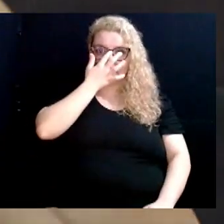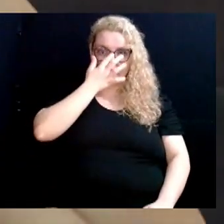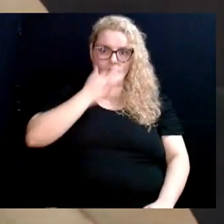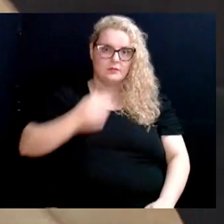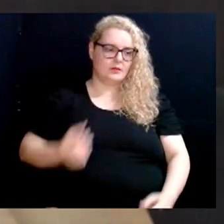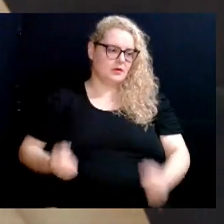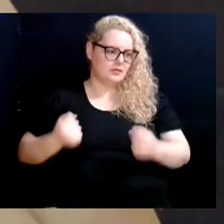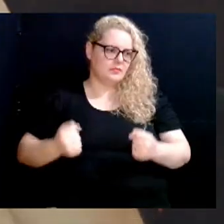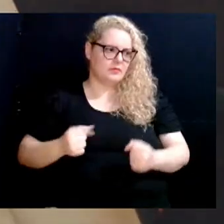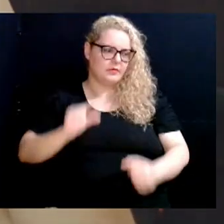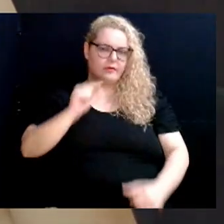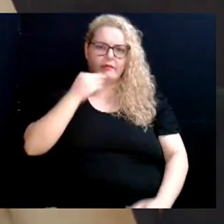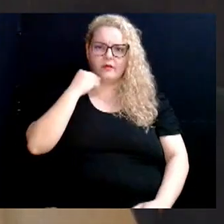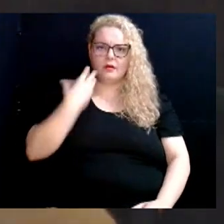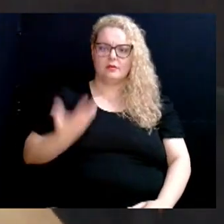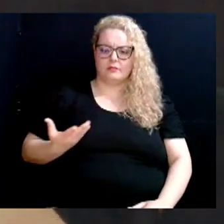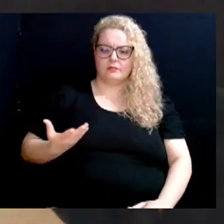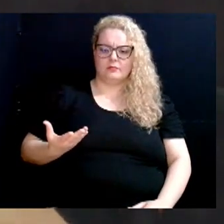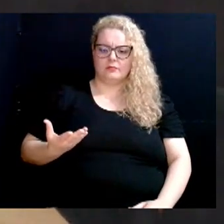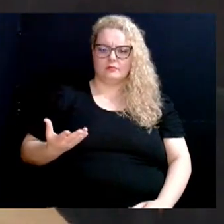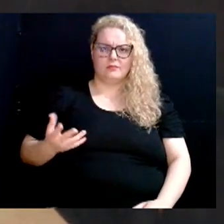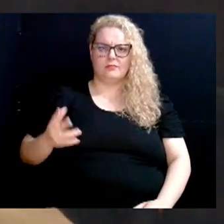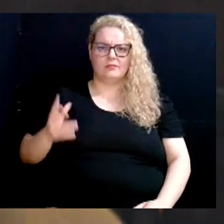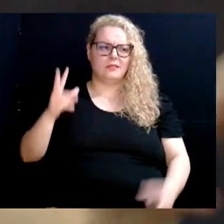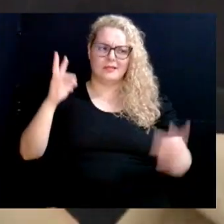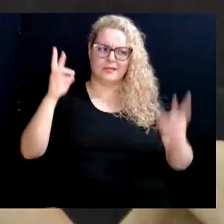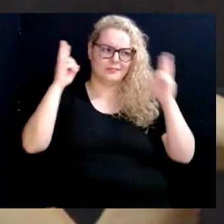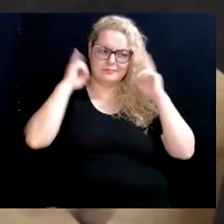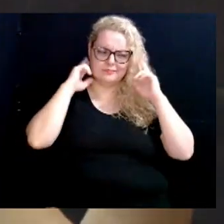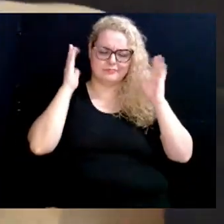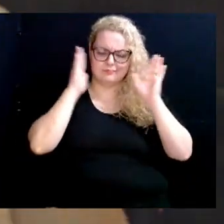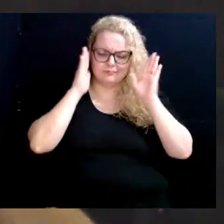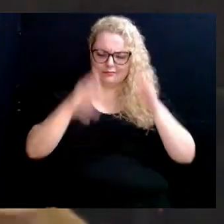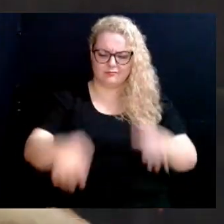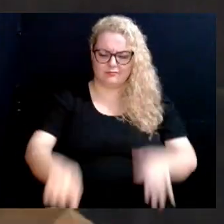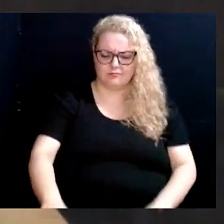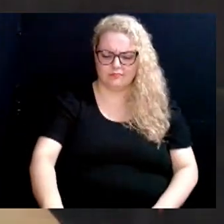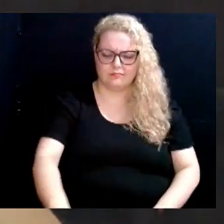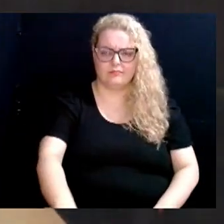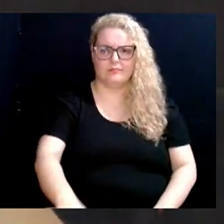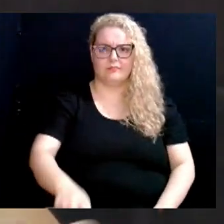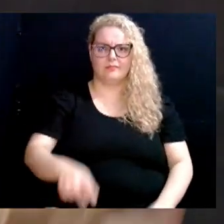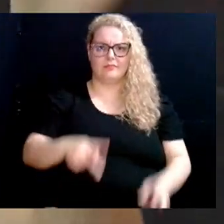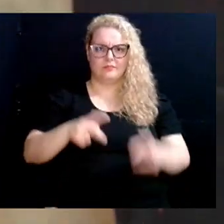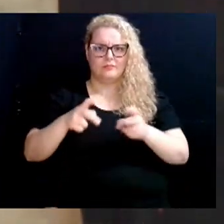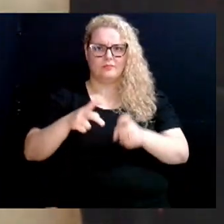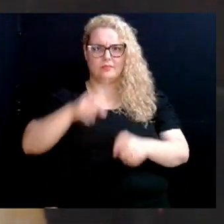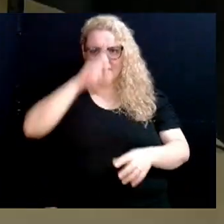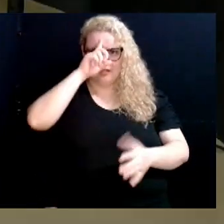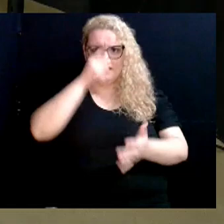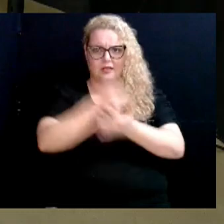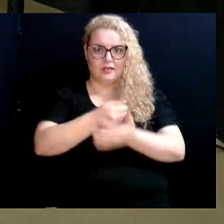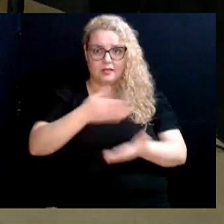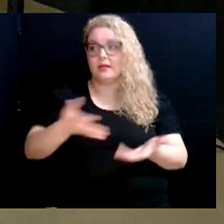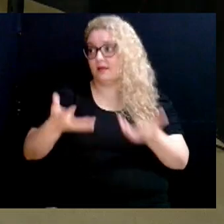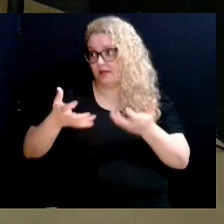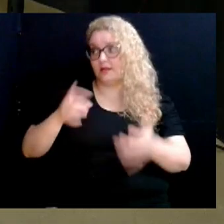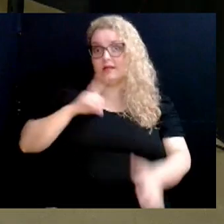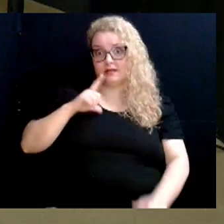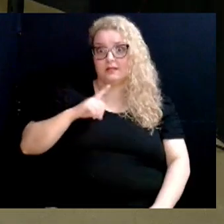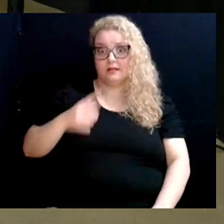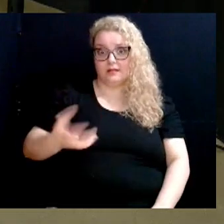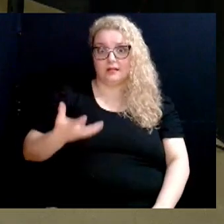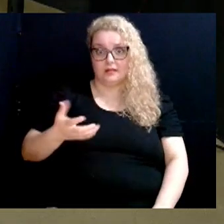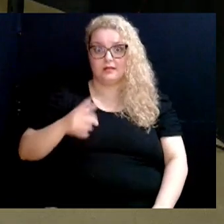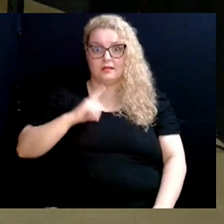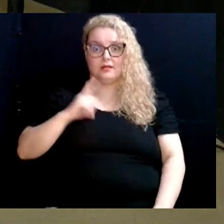suficiente, meio que tampa o ouvido, sabe? E segue ali. Você sabe que você percebeu que eu sou bem decidida, né? Tem que ser, né? Então, tem que ser. Tampa o